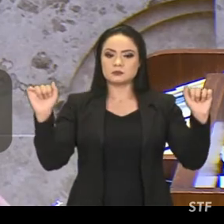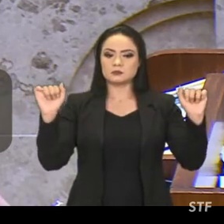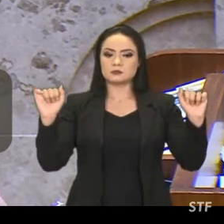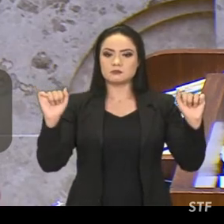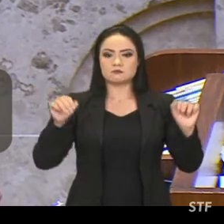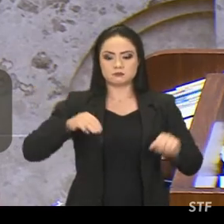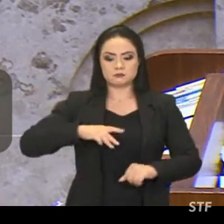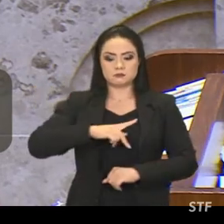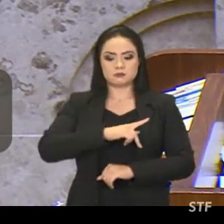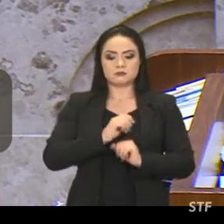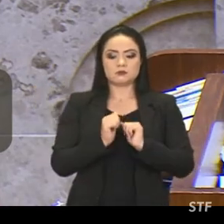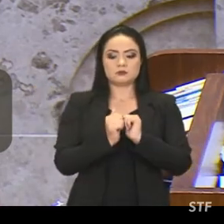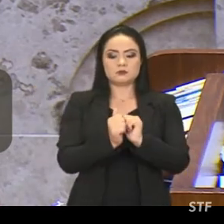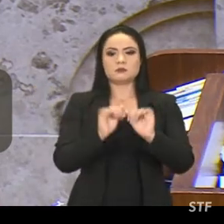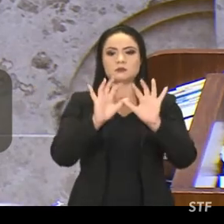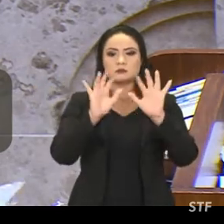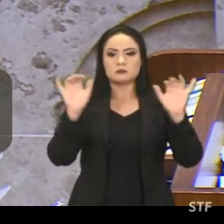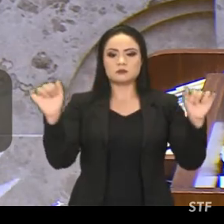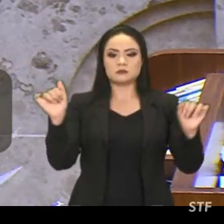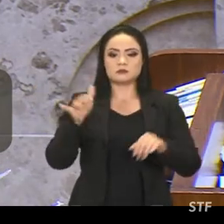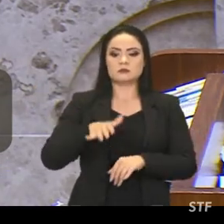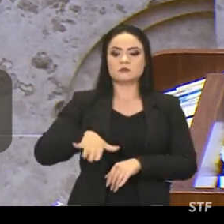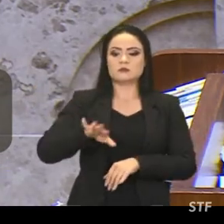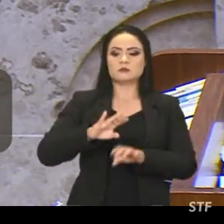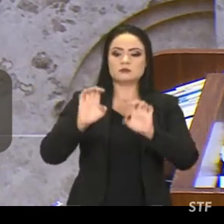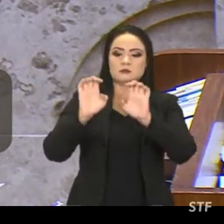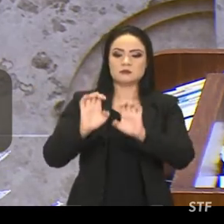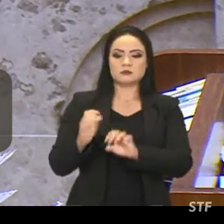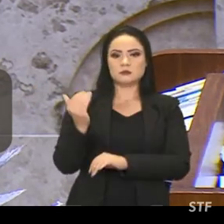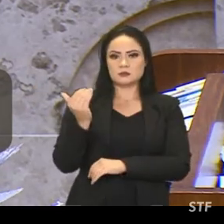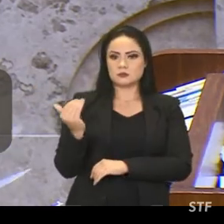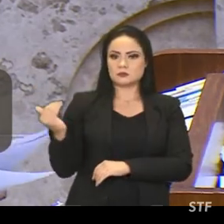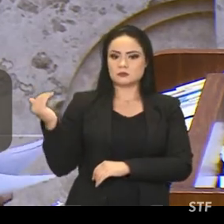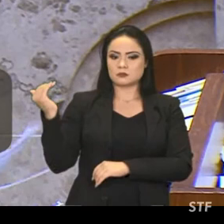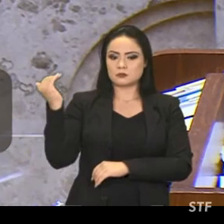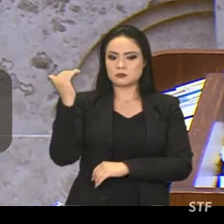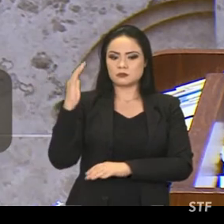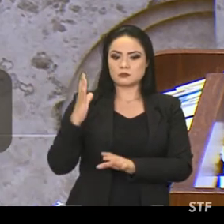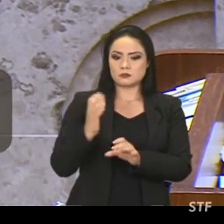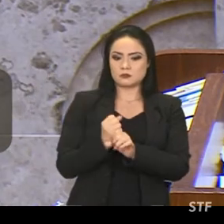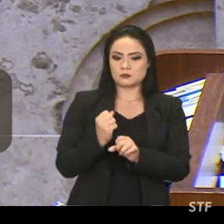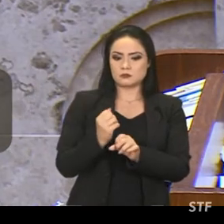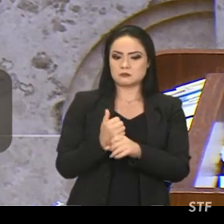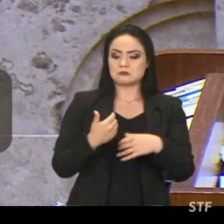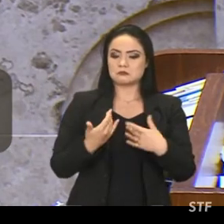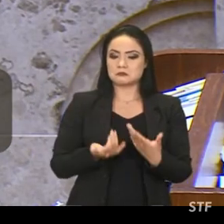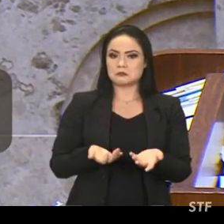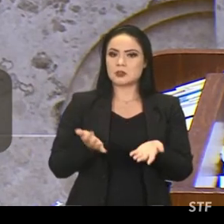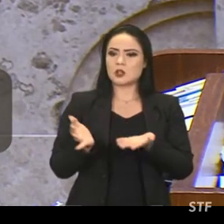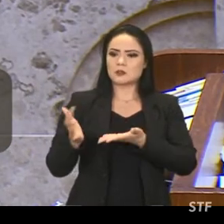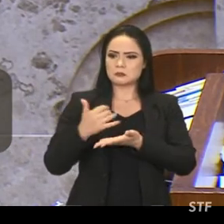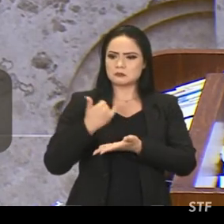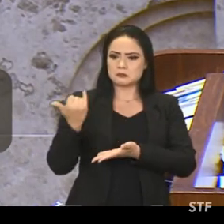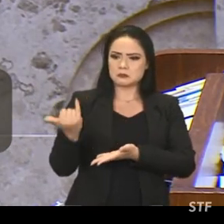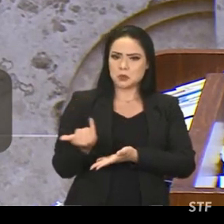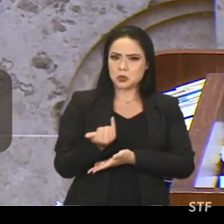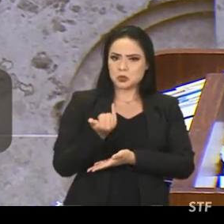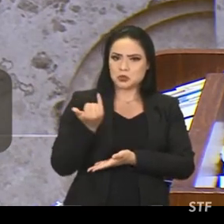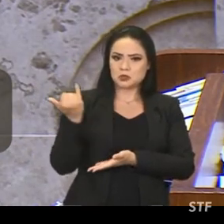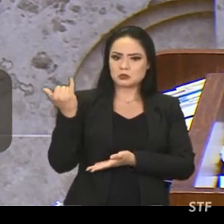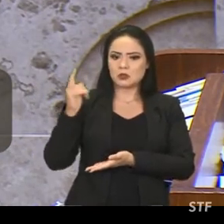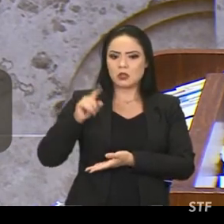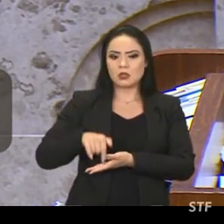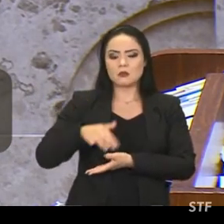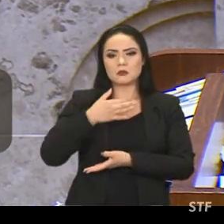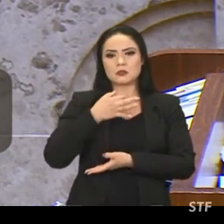Ministério Público junto ao Tribunal, na estrutura da Corte de Contas. Um dado que é importante é mencionar